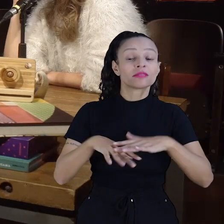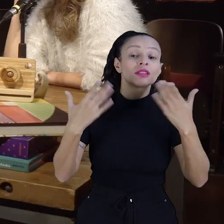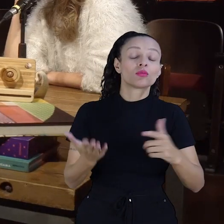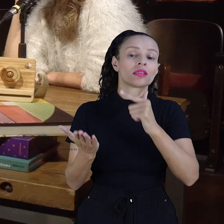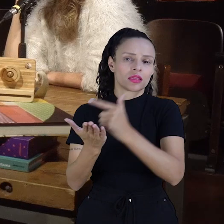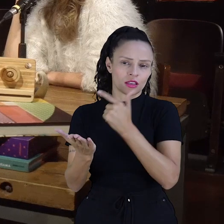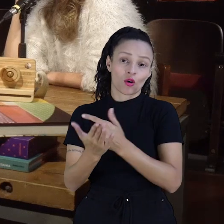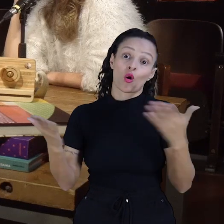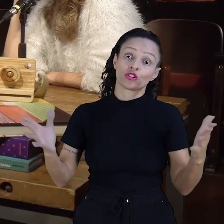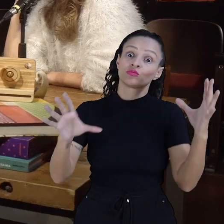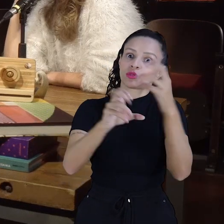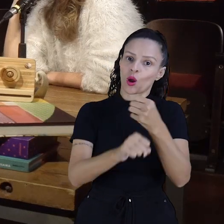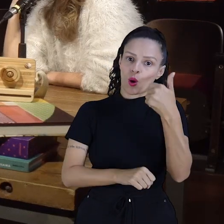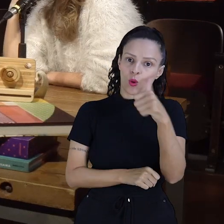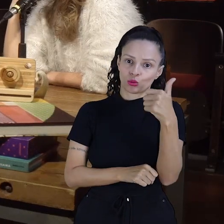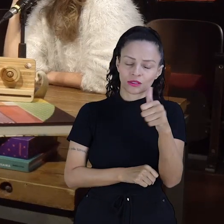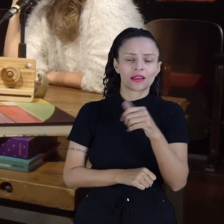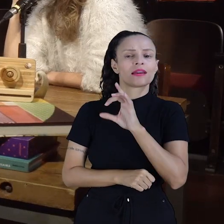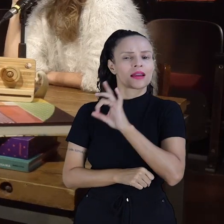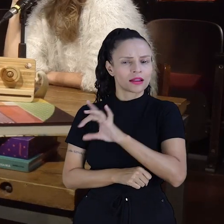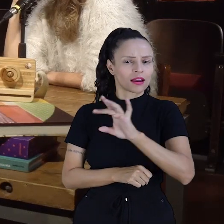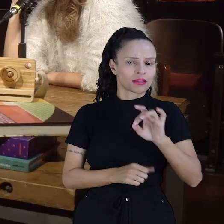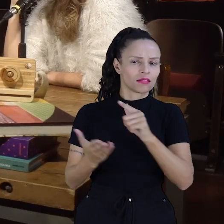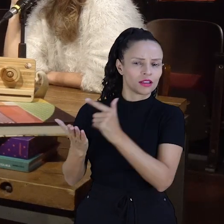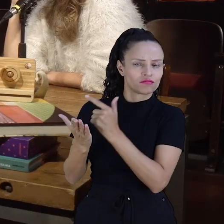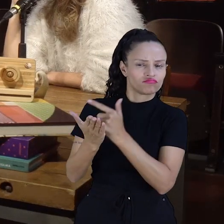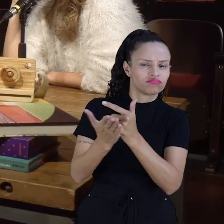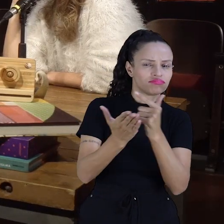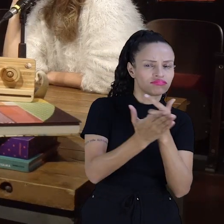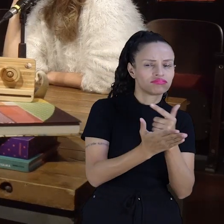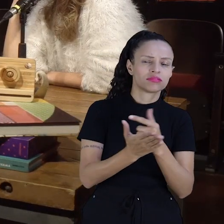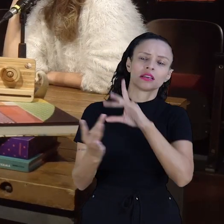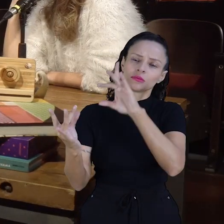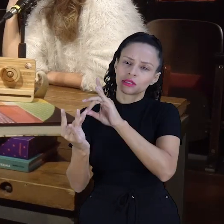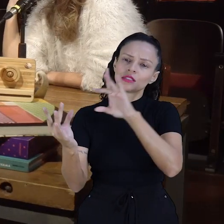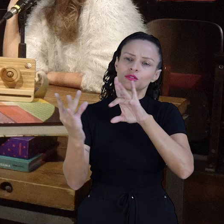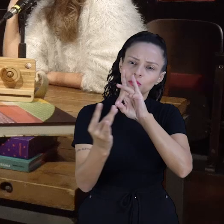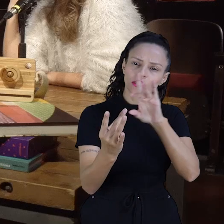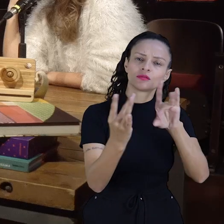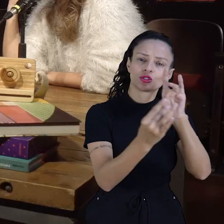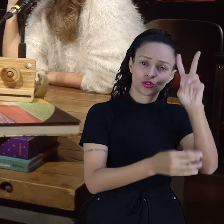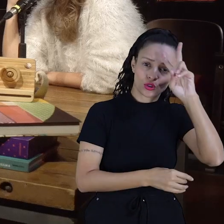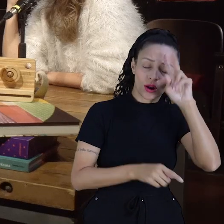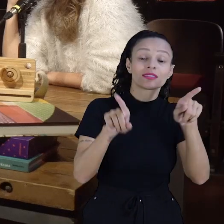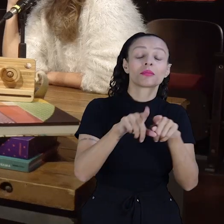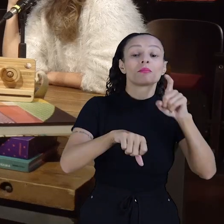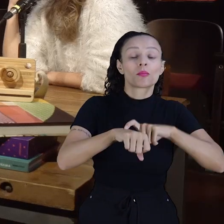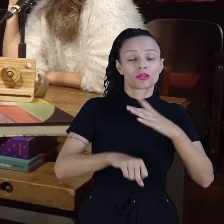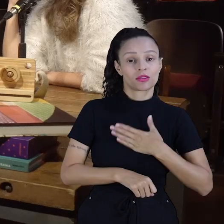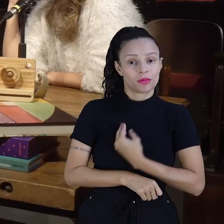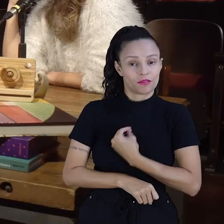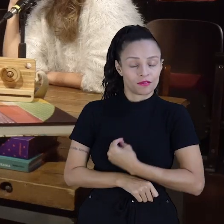cada livro, hoje já são 11, cada livro vai contando uma história e um momento da minha vida que eu queria